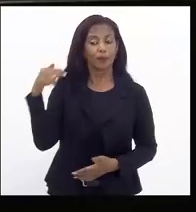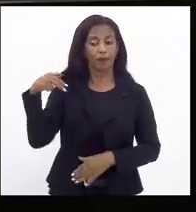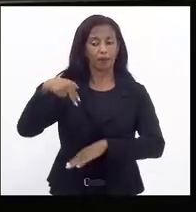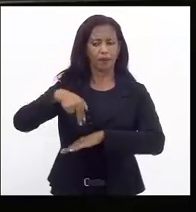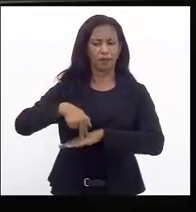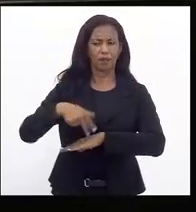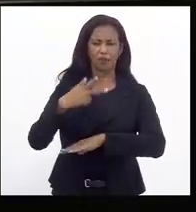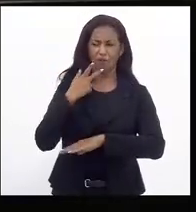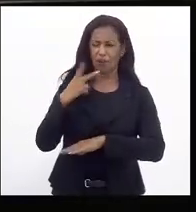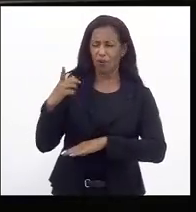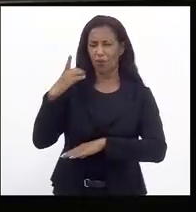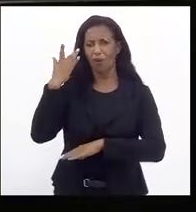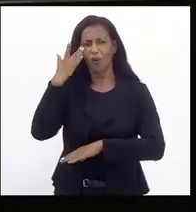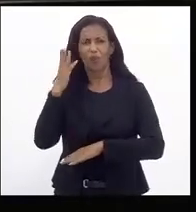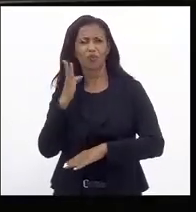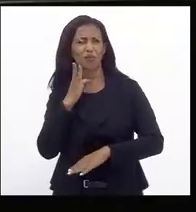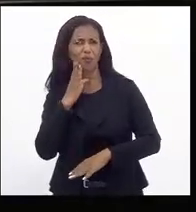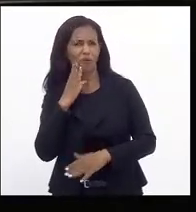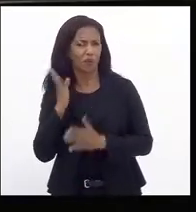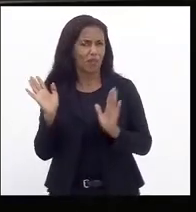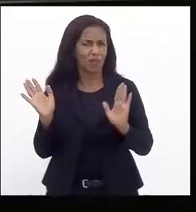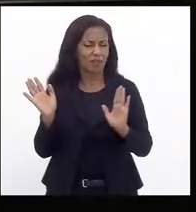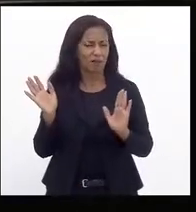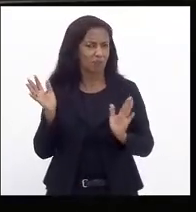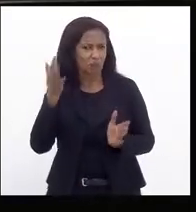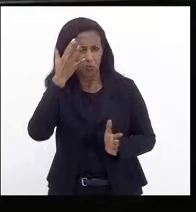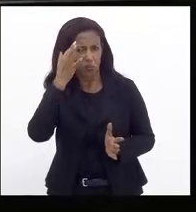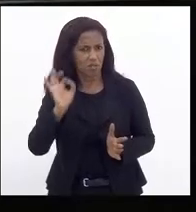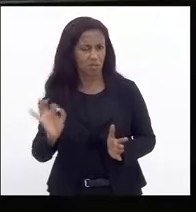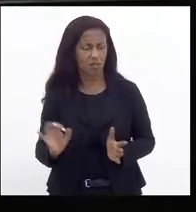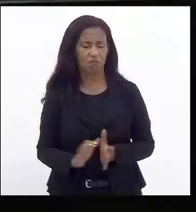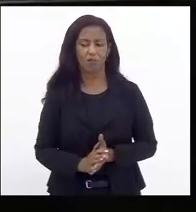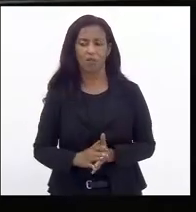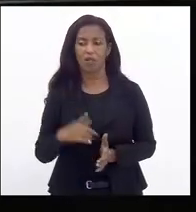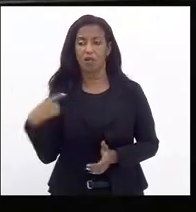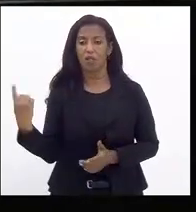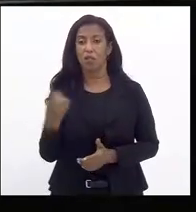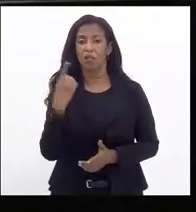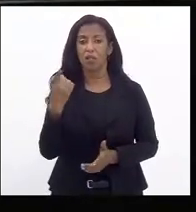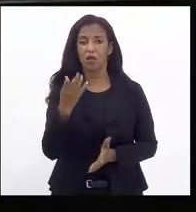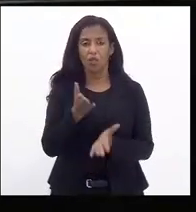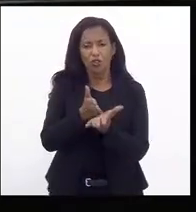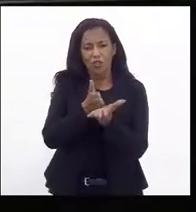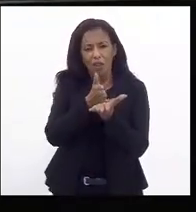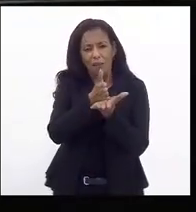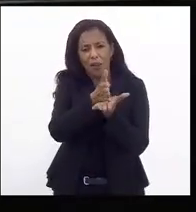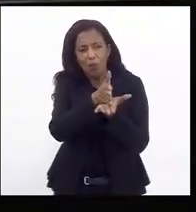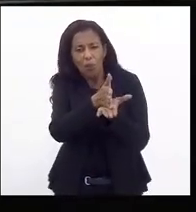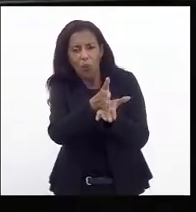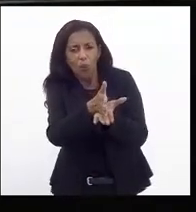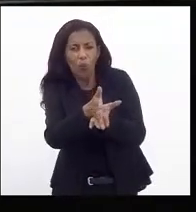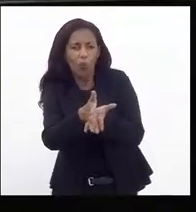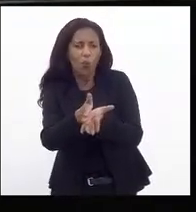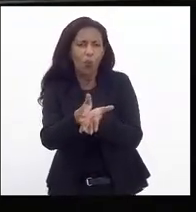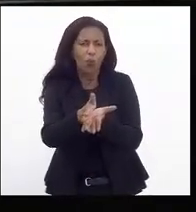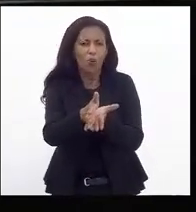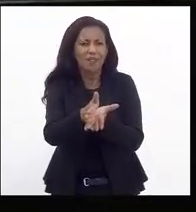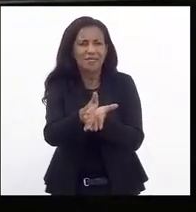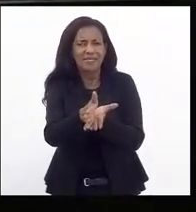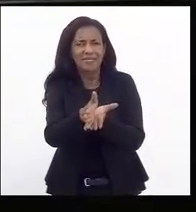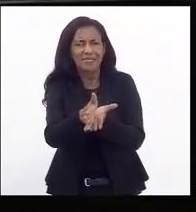aqui acho que foi o deputado waldex se eu não me engano de que nós caminhamos para um processo de